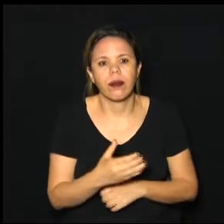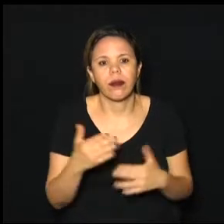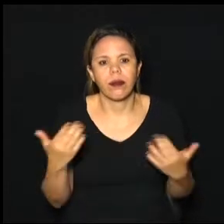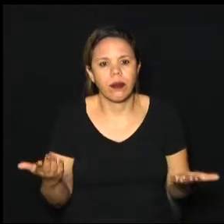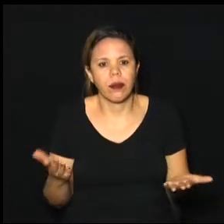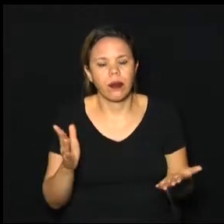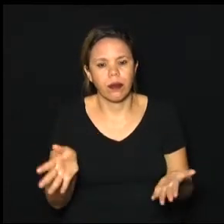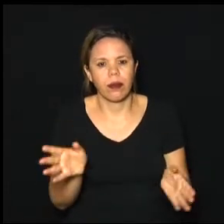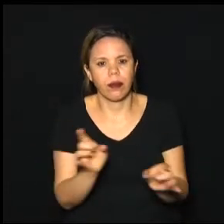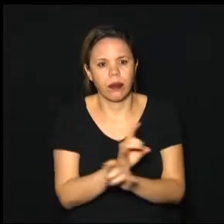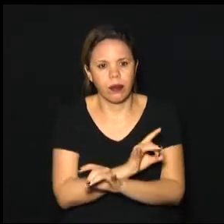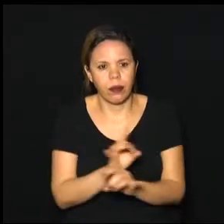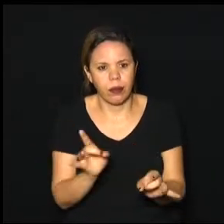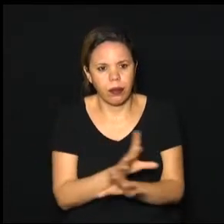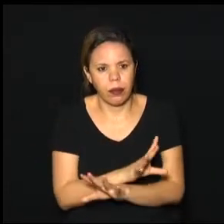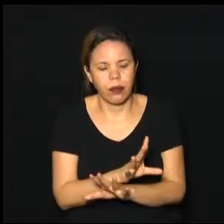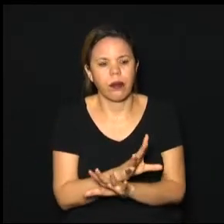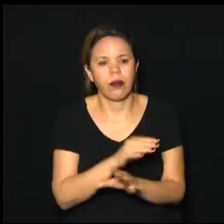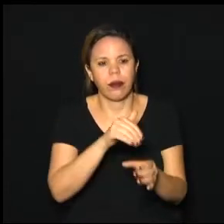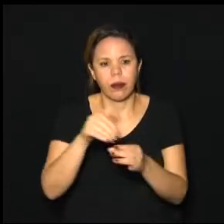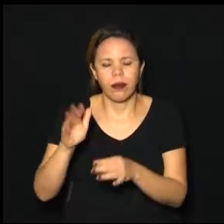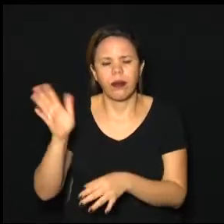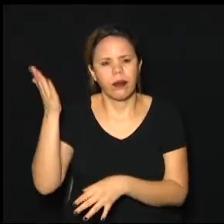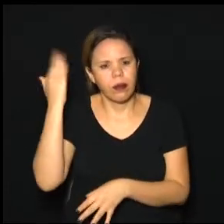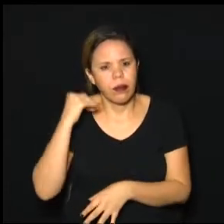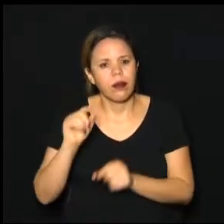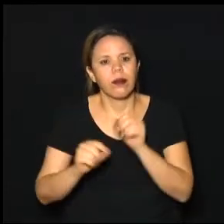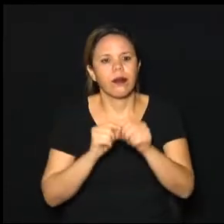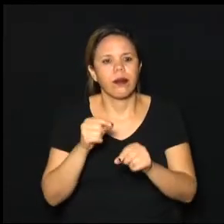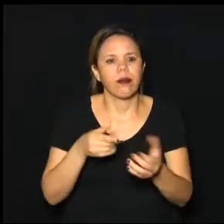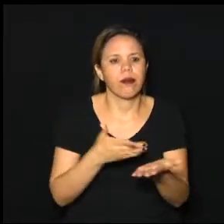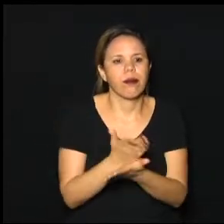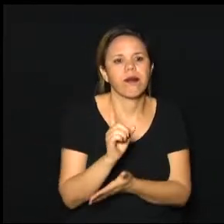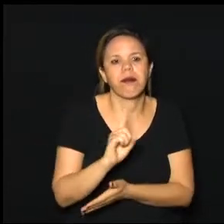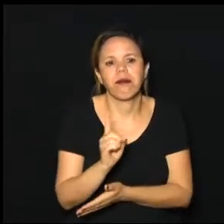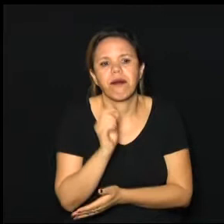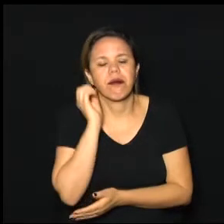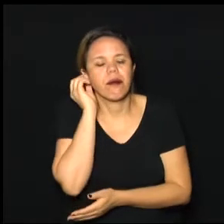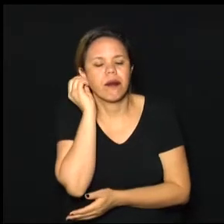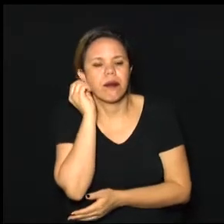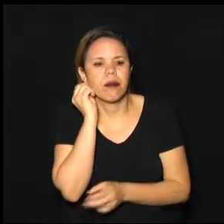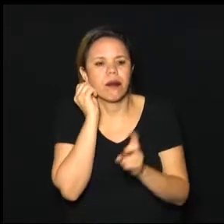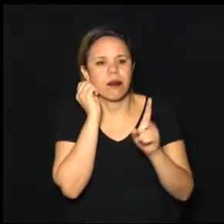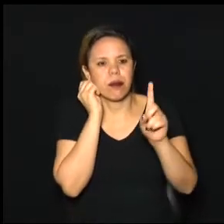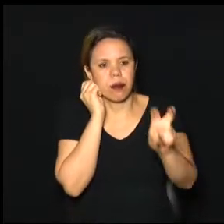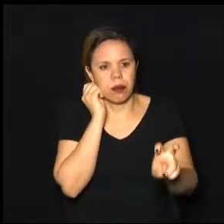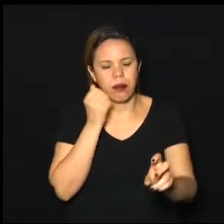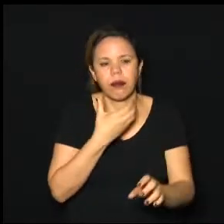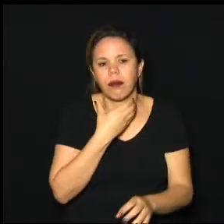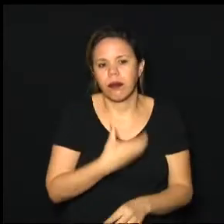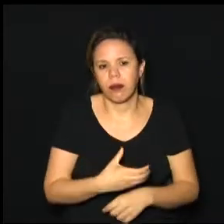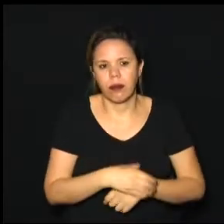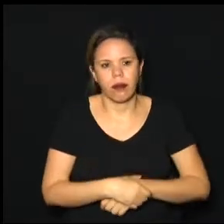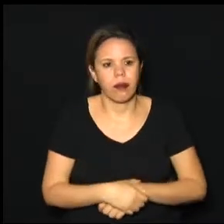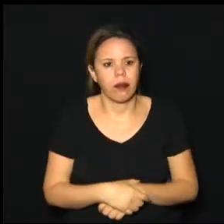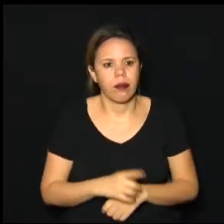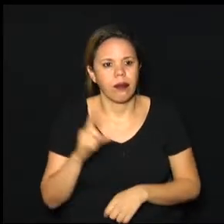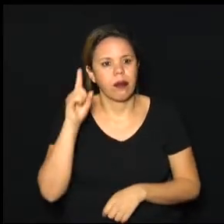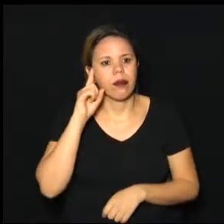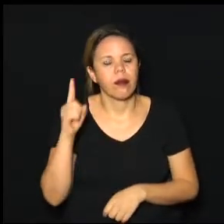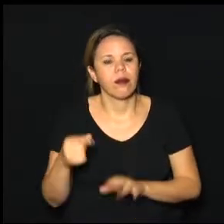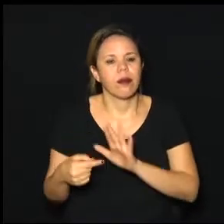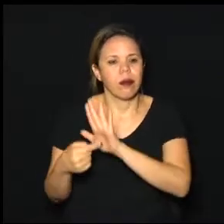já terminou a eleição, já sabemos quem foi eleito, quem não foi eleito. Aí, dia 15 de dezembro, vem a data